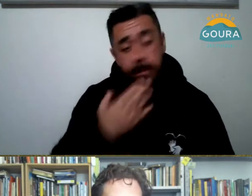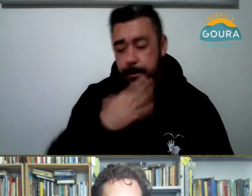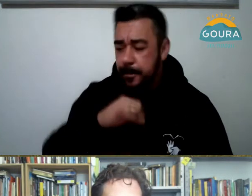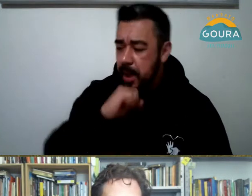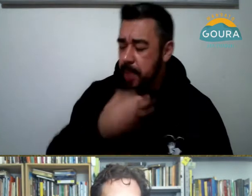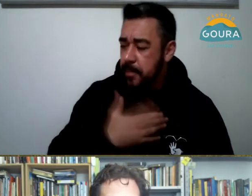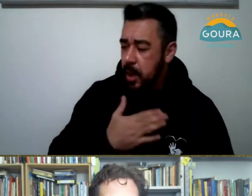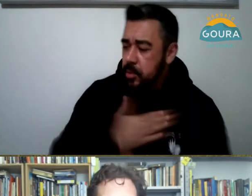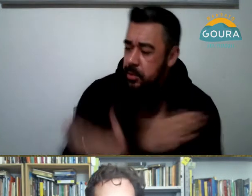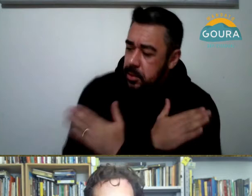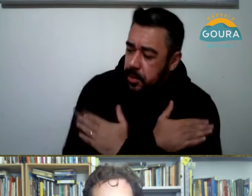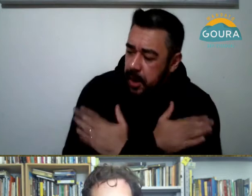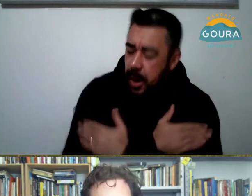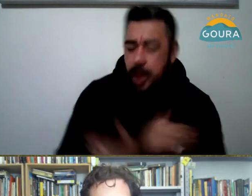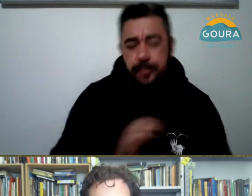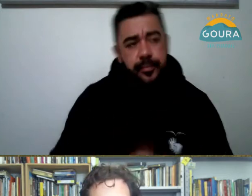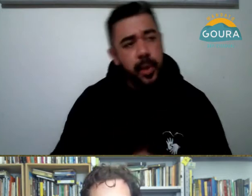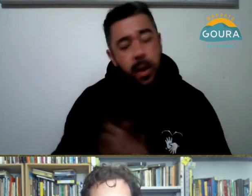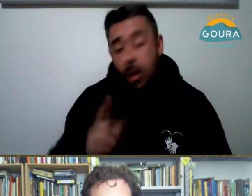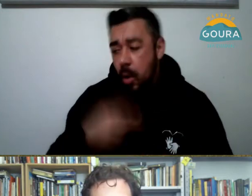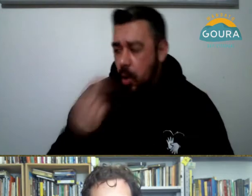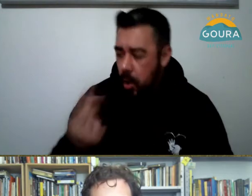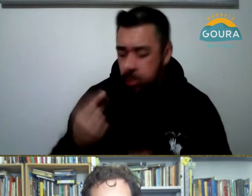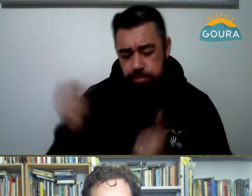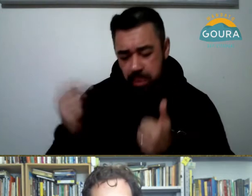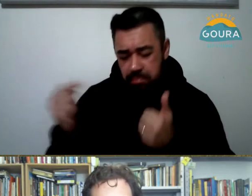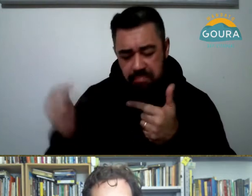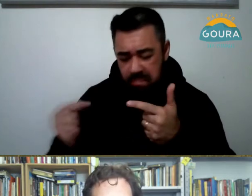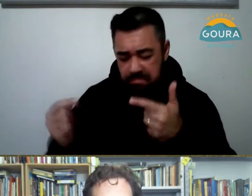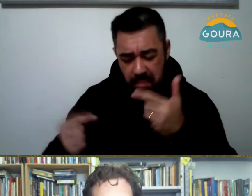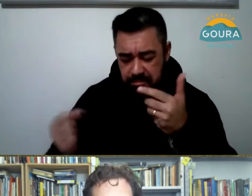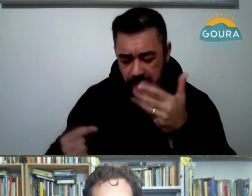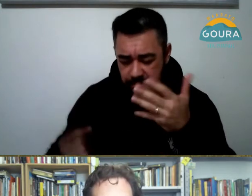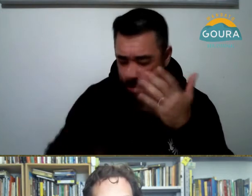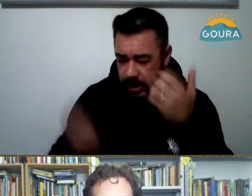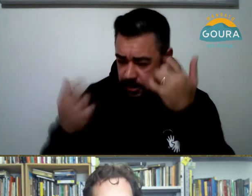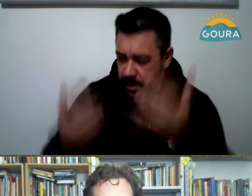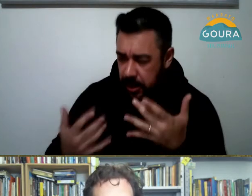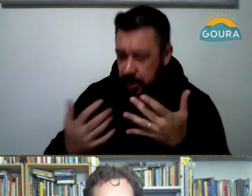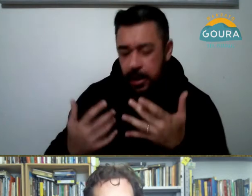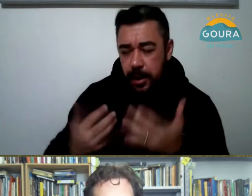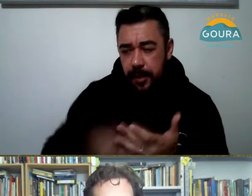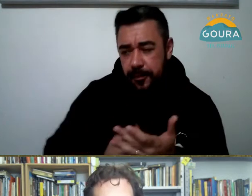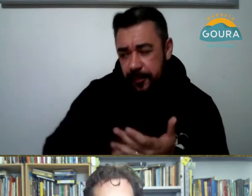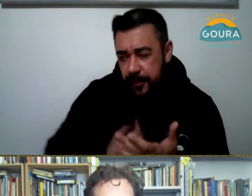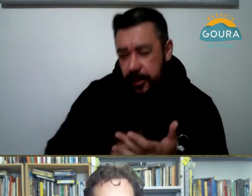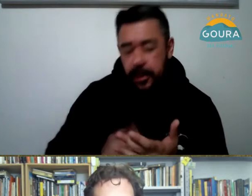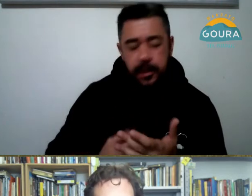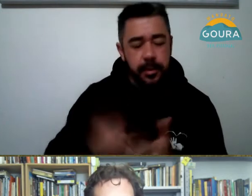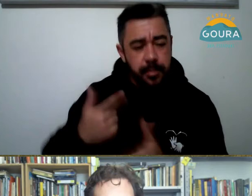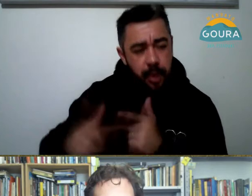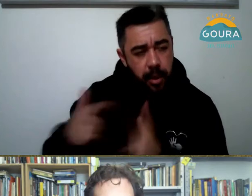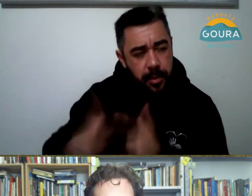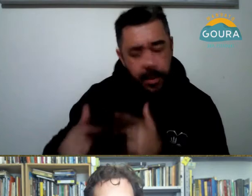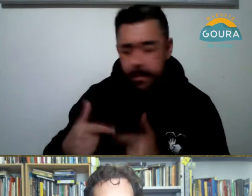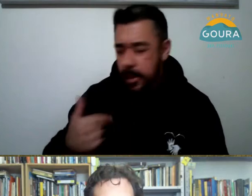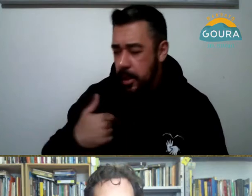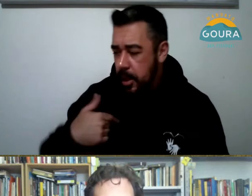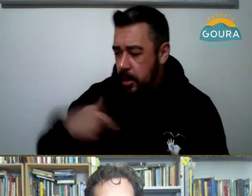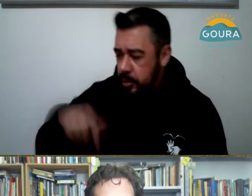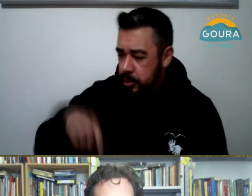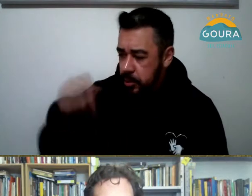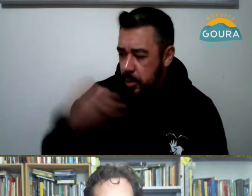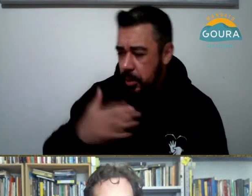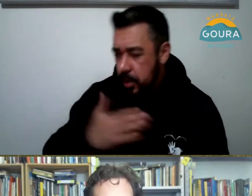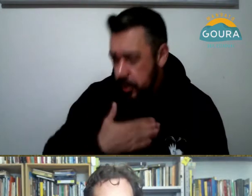estou, enfim, tenho algumas dificuldades com alguns aspectos da minha vida, nomeadamente com as minhas escolhas em termos de género,